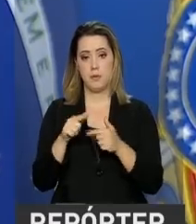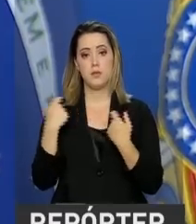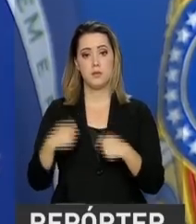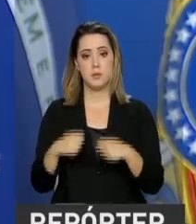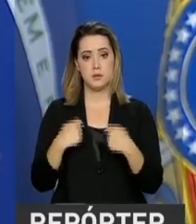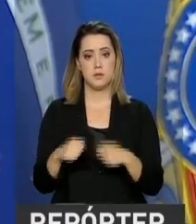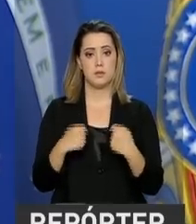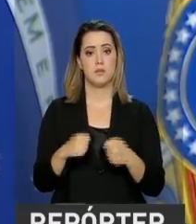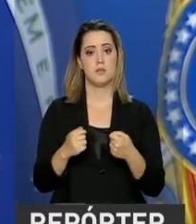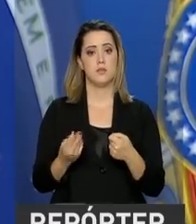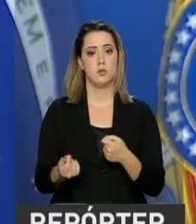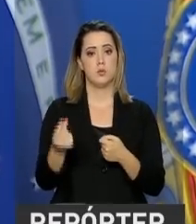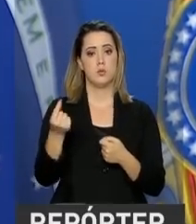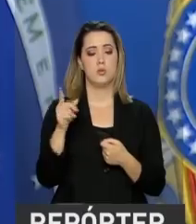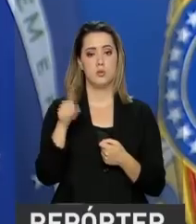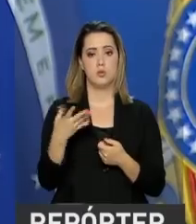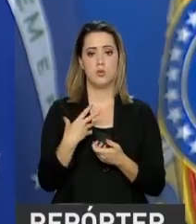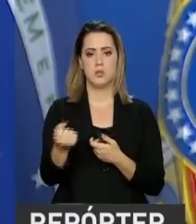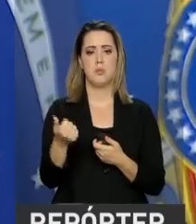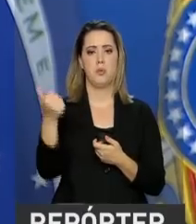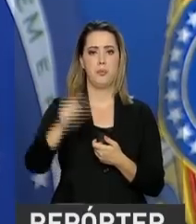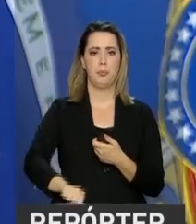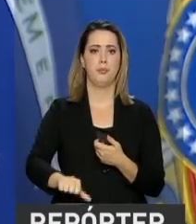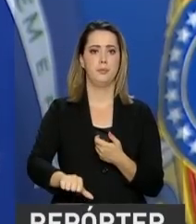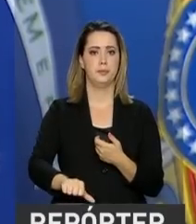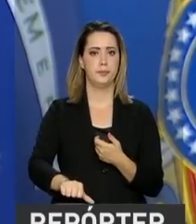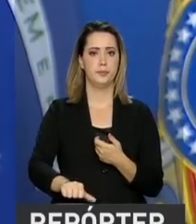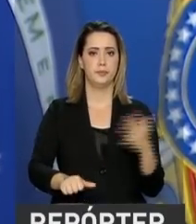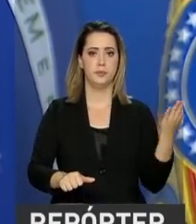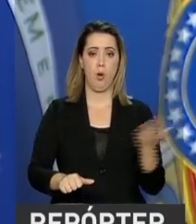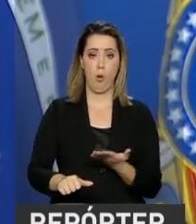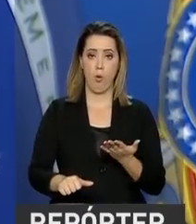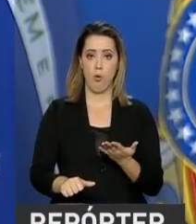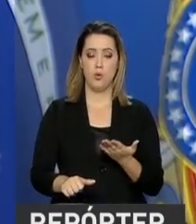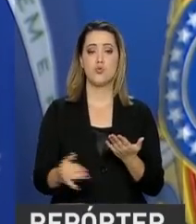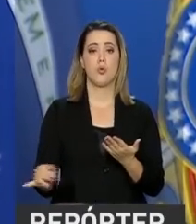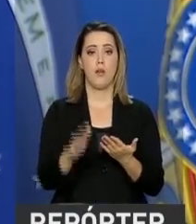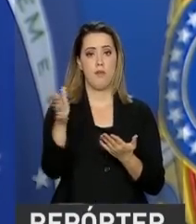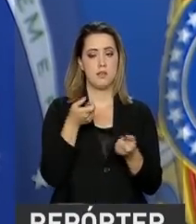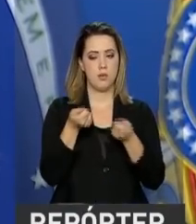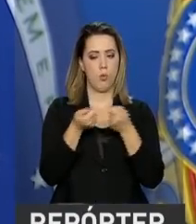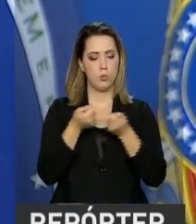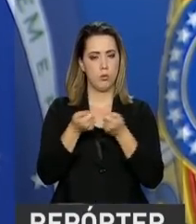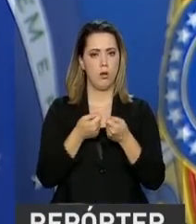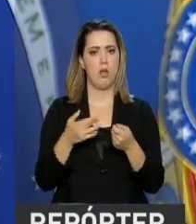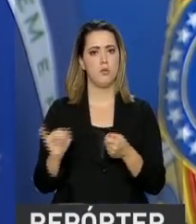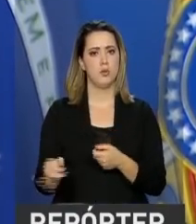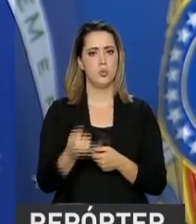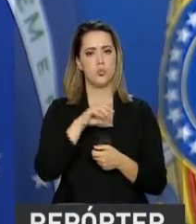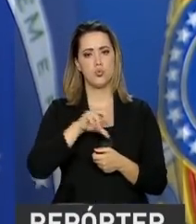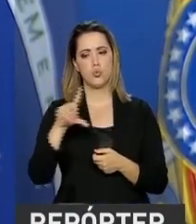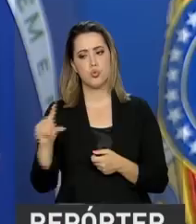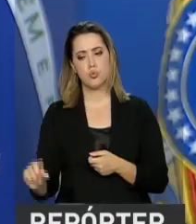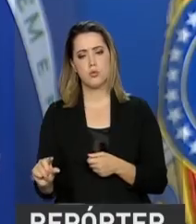mais precisa e precisava do dinheiro recebi o pior rendimento hoje com a inflação sob controle os juros em